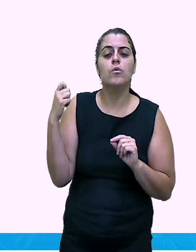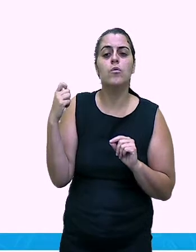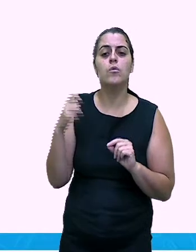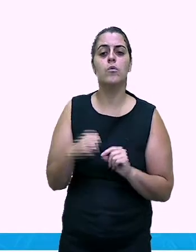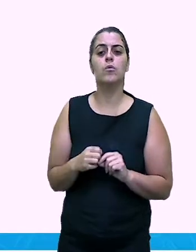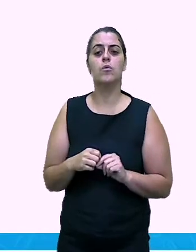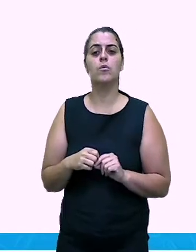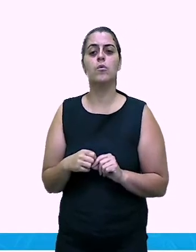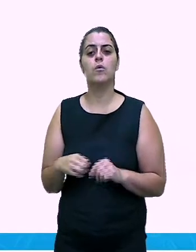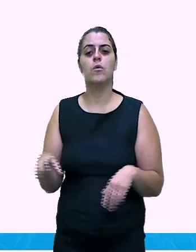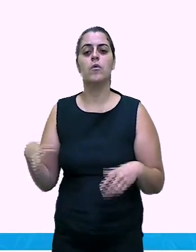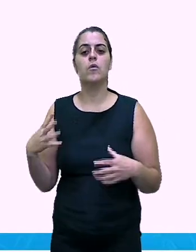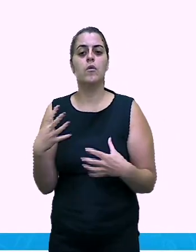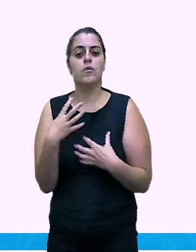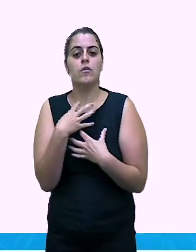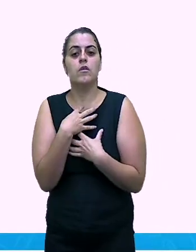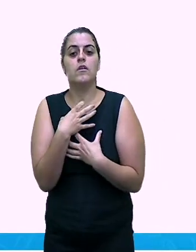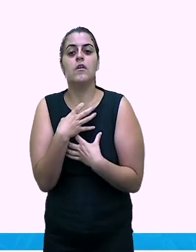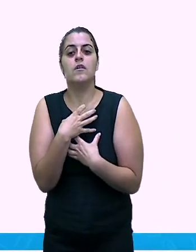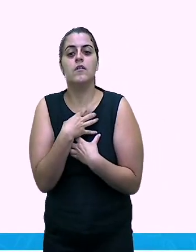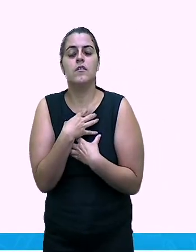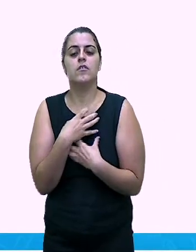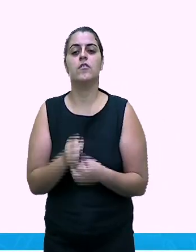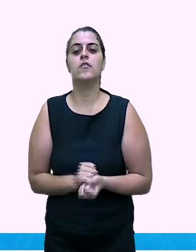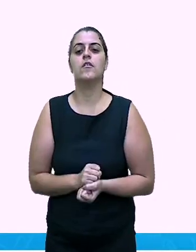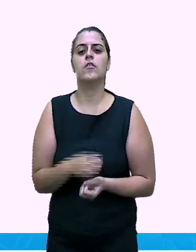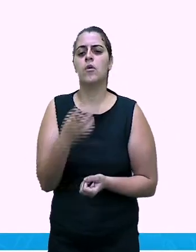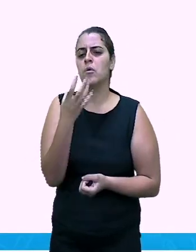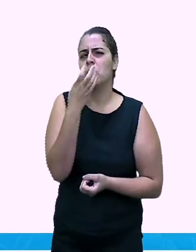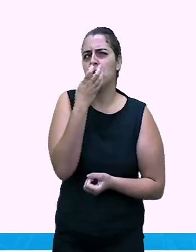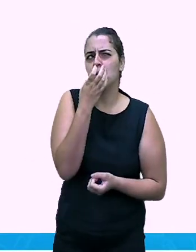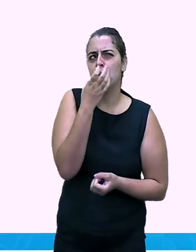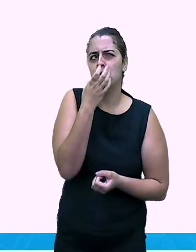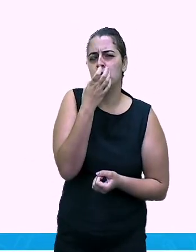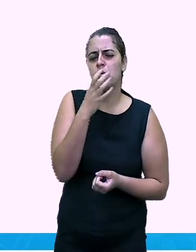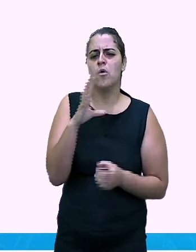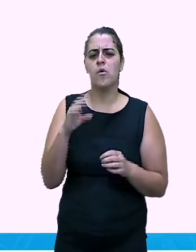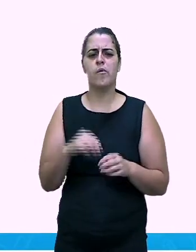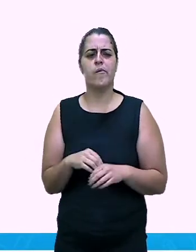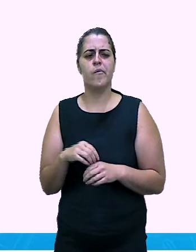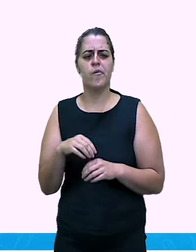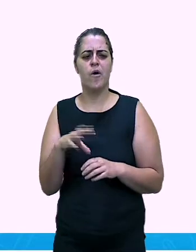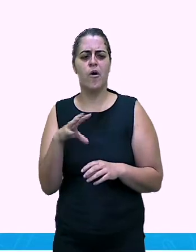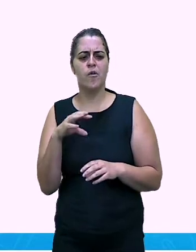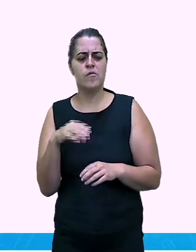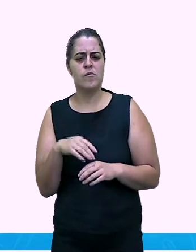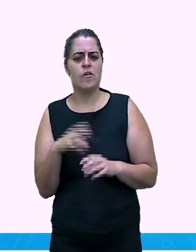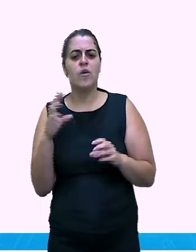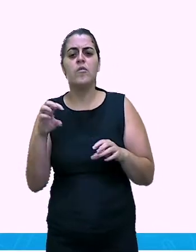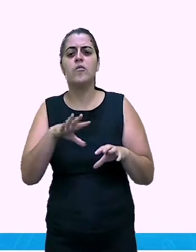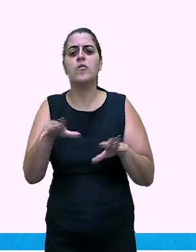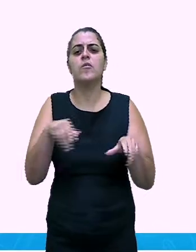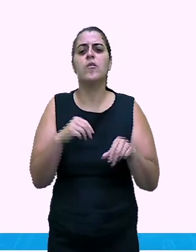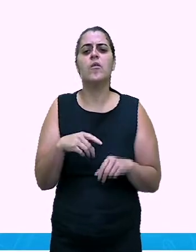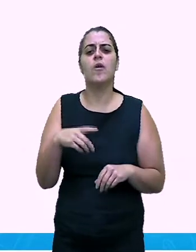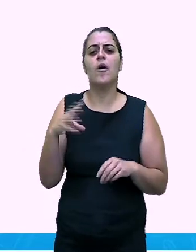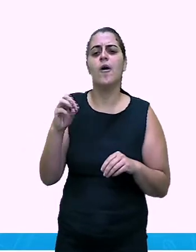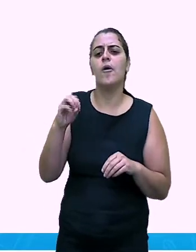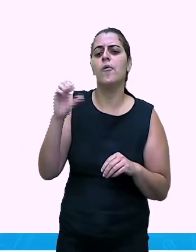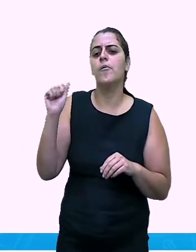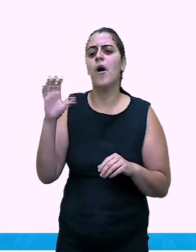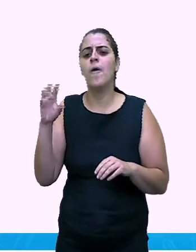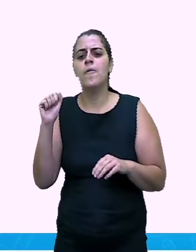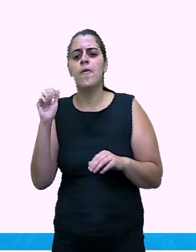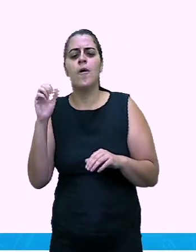dos barulhos. Então, se lá tem um cachorro latindo, a onomatopeia vai ser au,